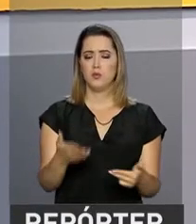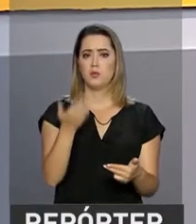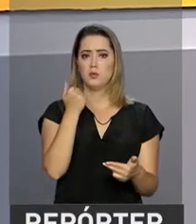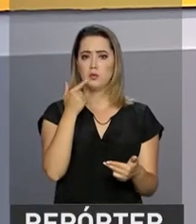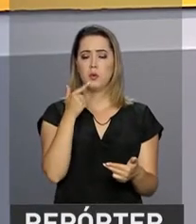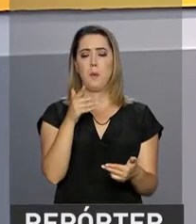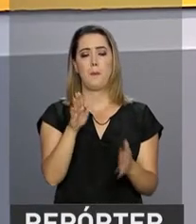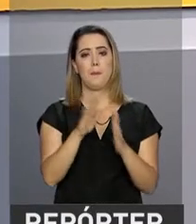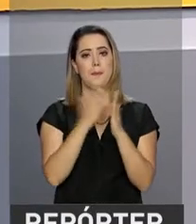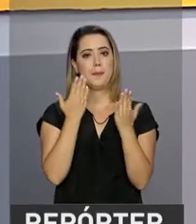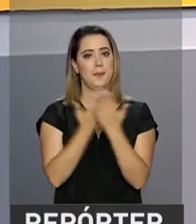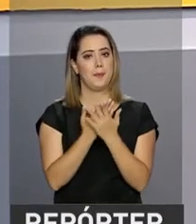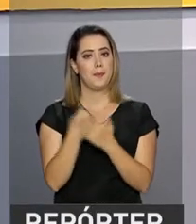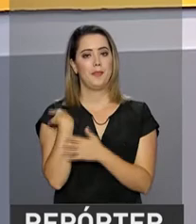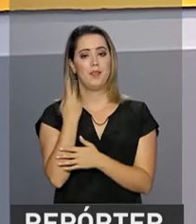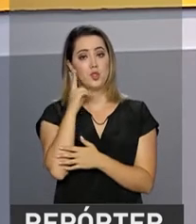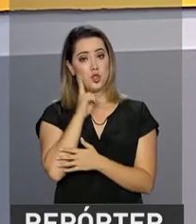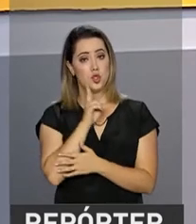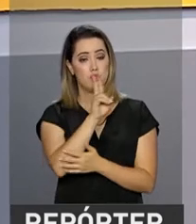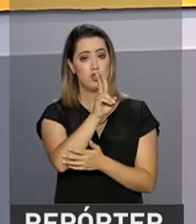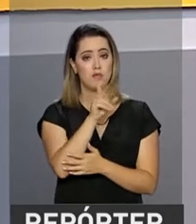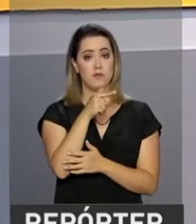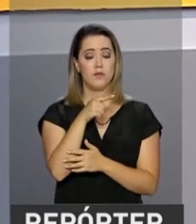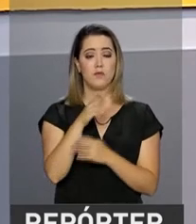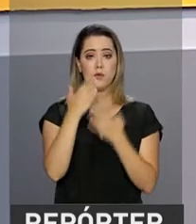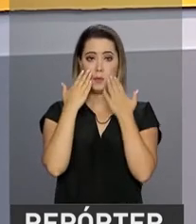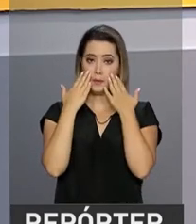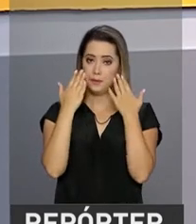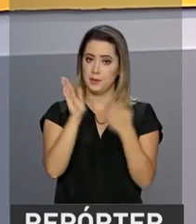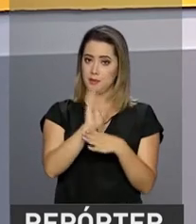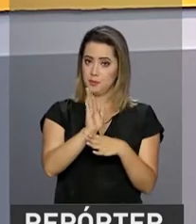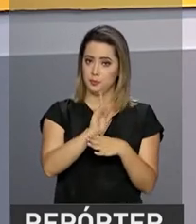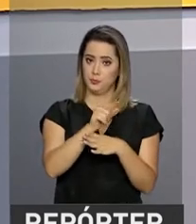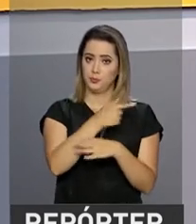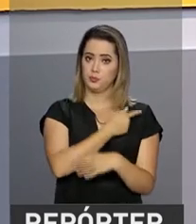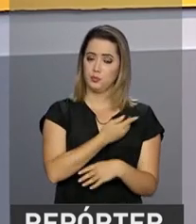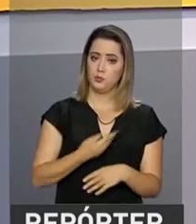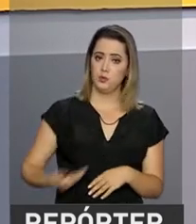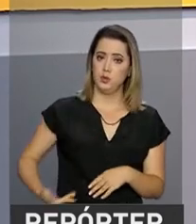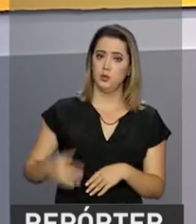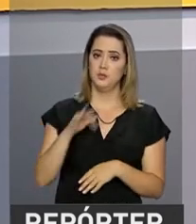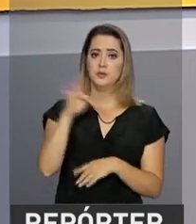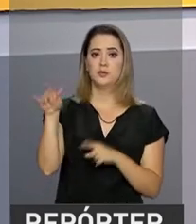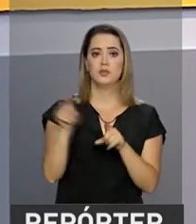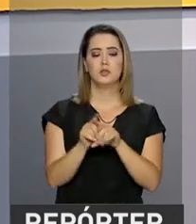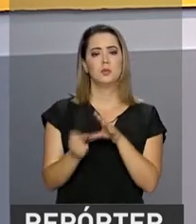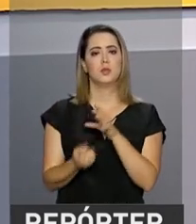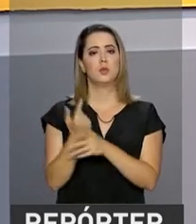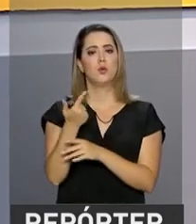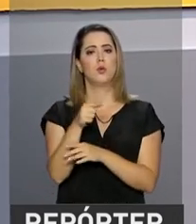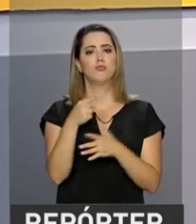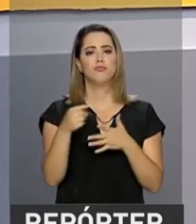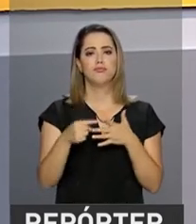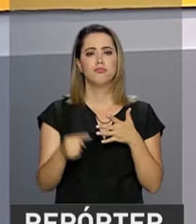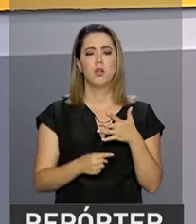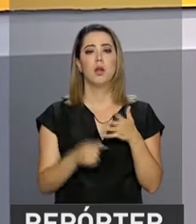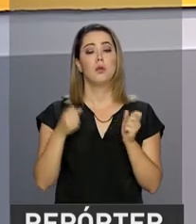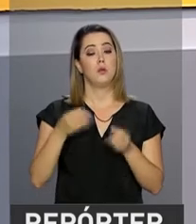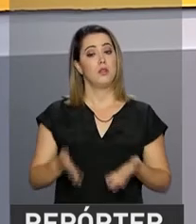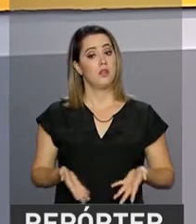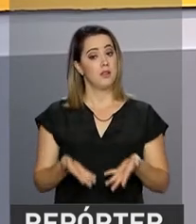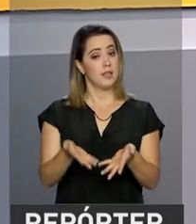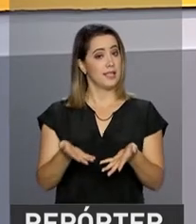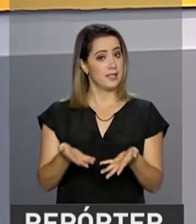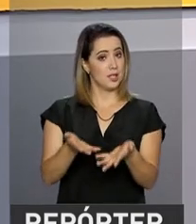escolar como a gente viu aí na reportagem da natália melo o governo federal criou outros mecanismos que incentivam a agricultura